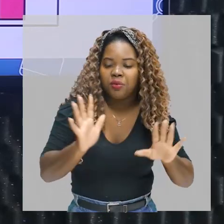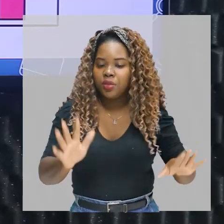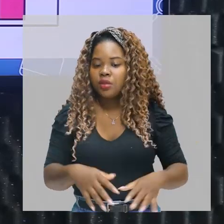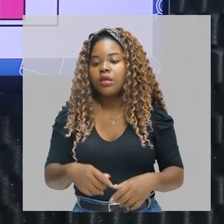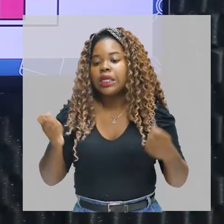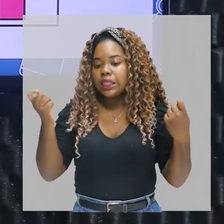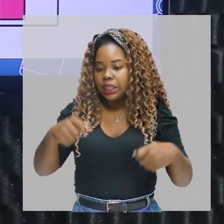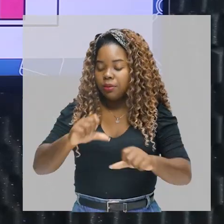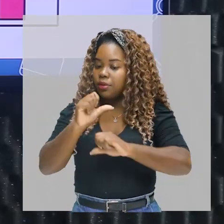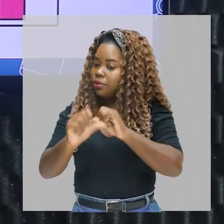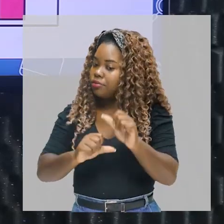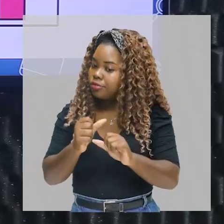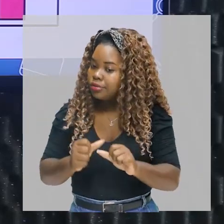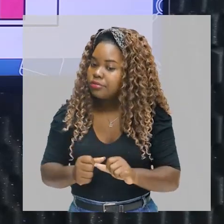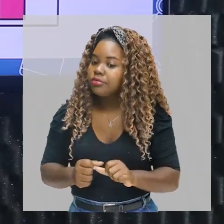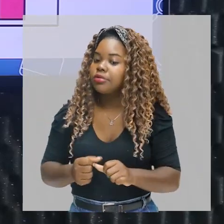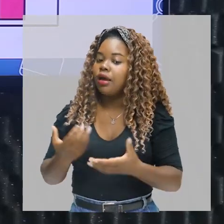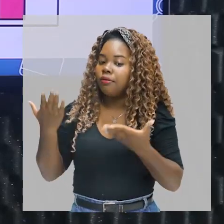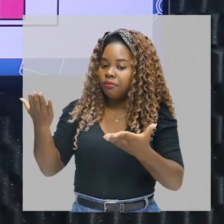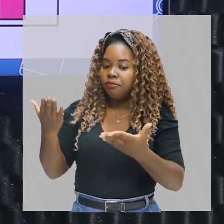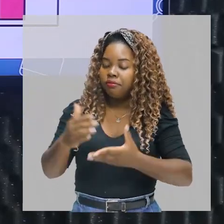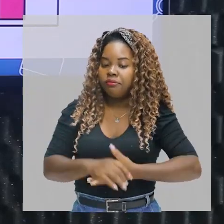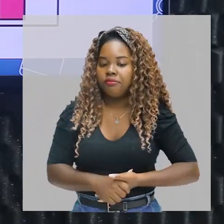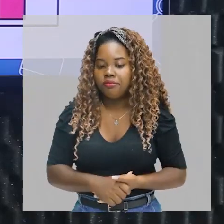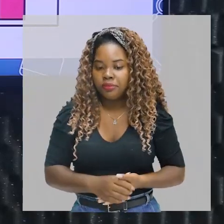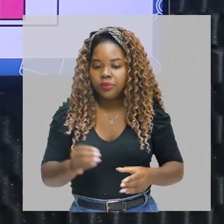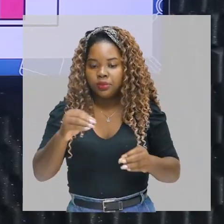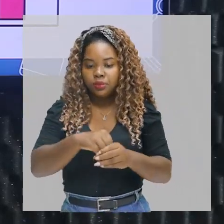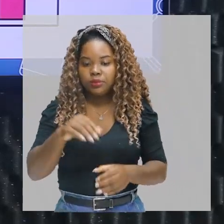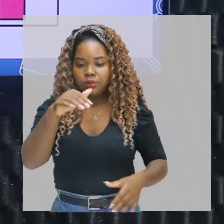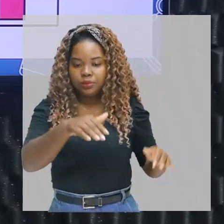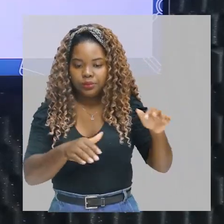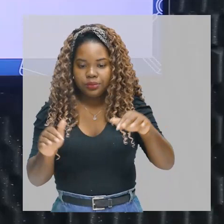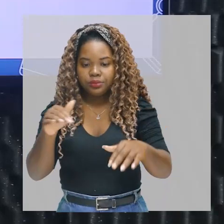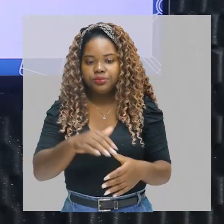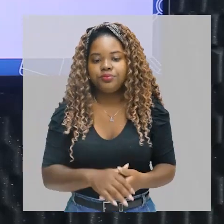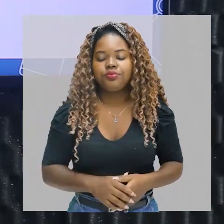volume e a intensidade do treino dele, dentro da própria natação.